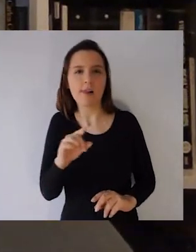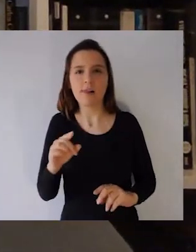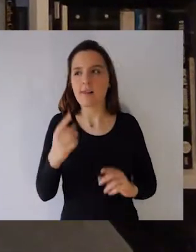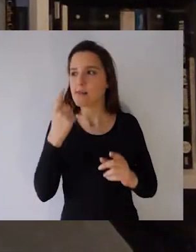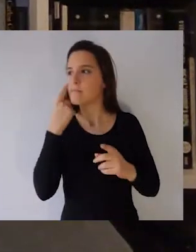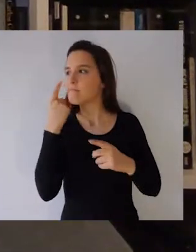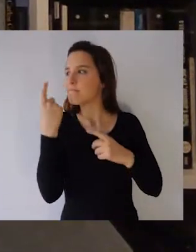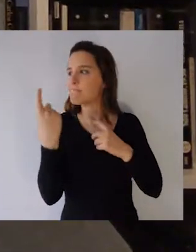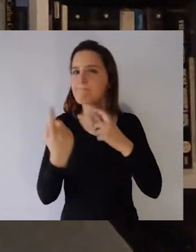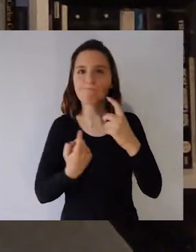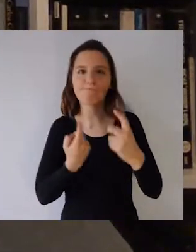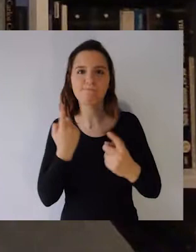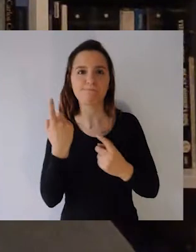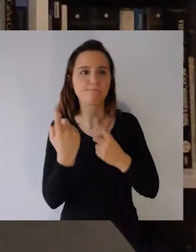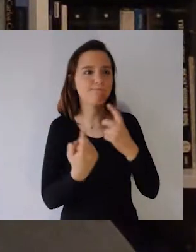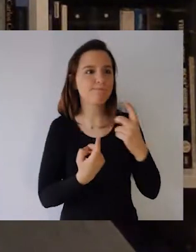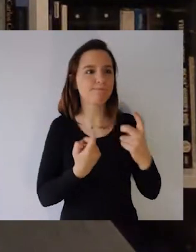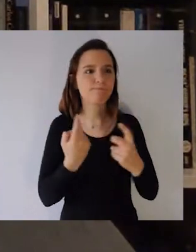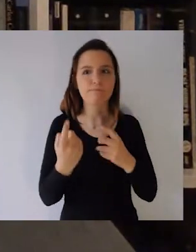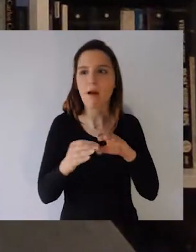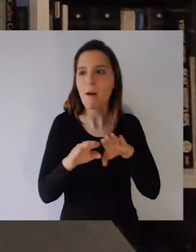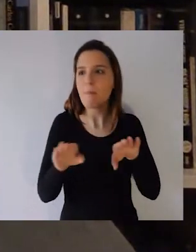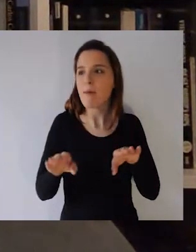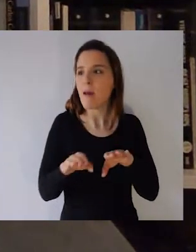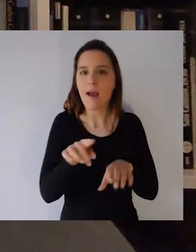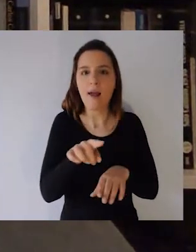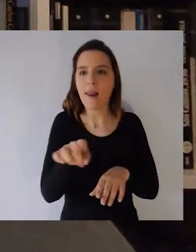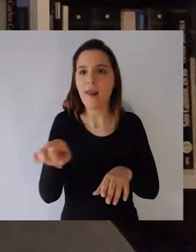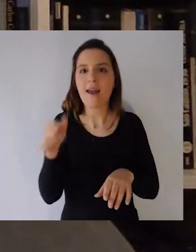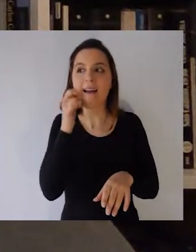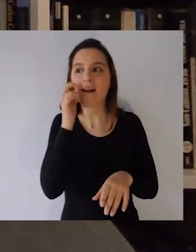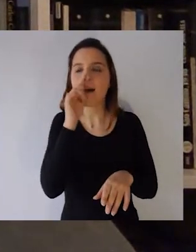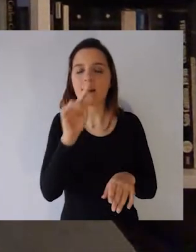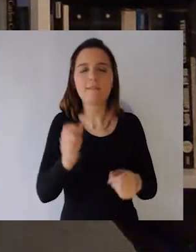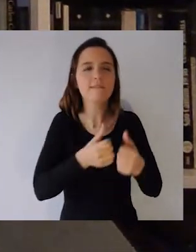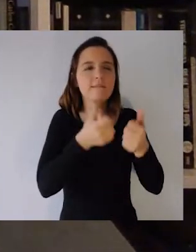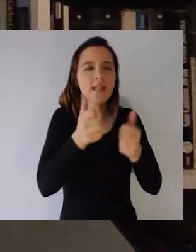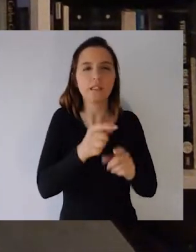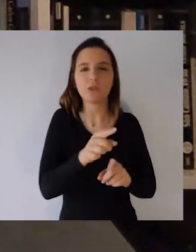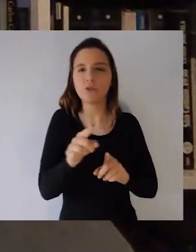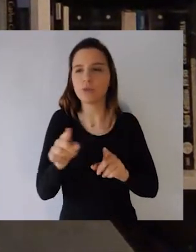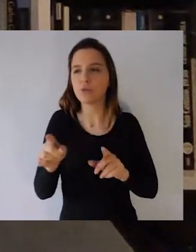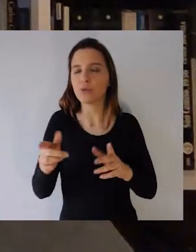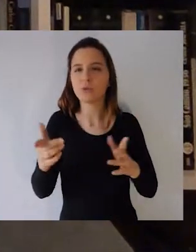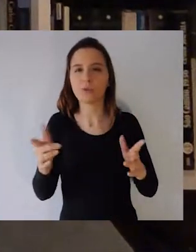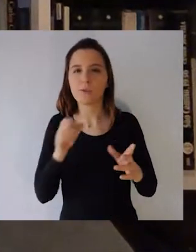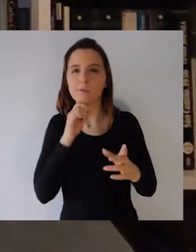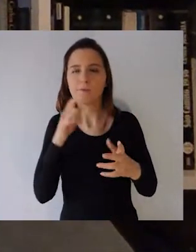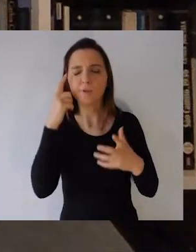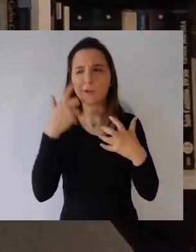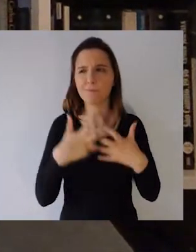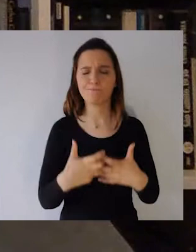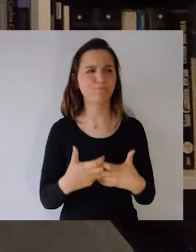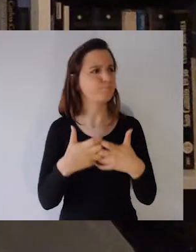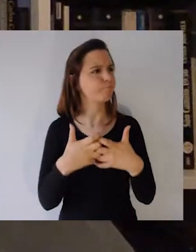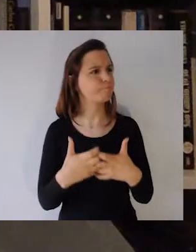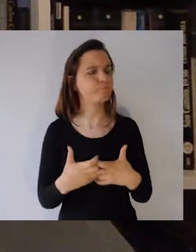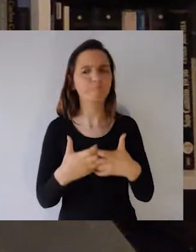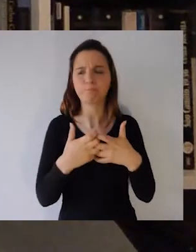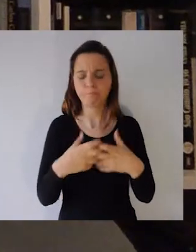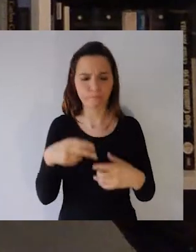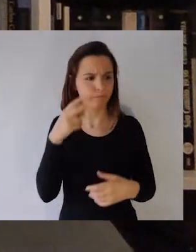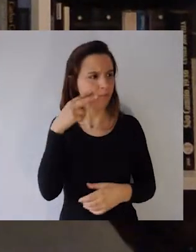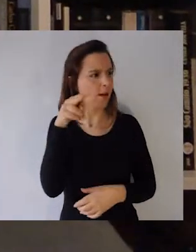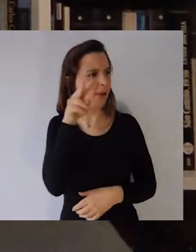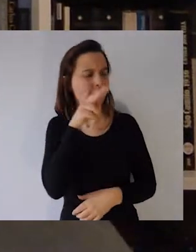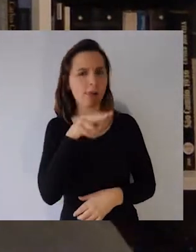fogo ciscando na praia, ou melhor, quinhão, e entre volteios de dúvida os